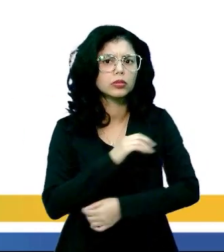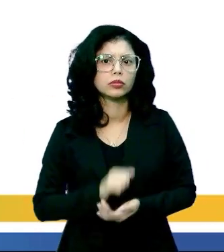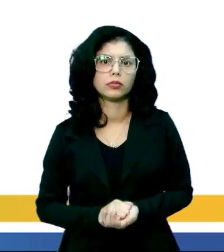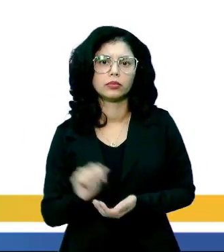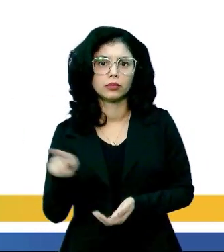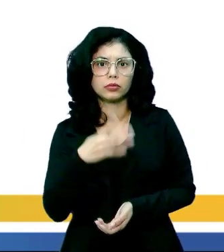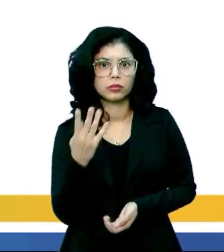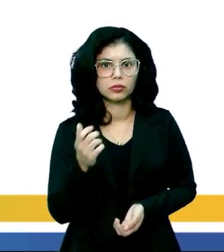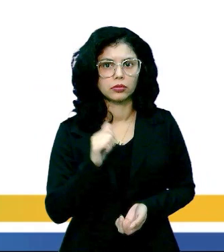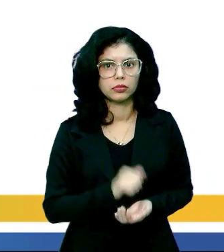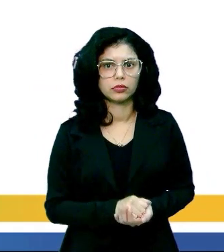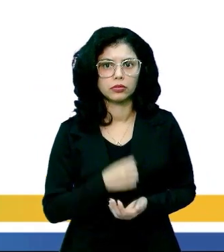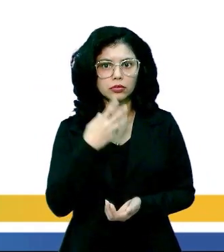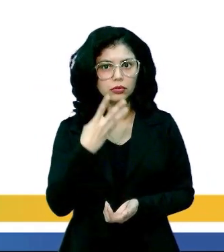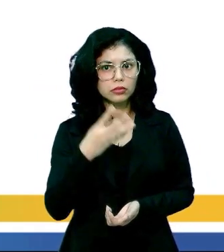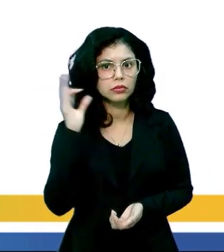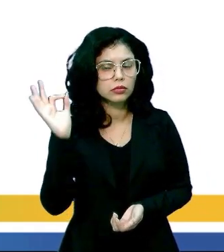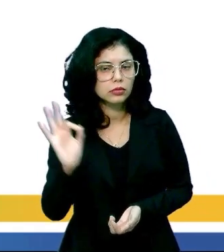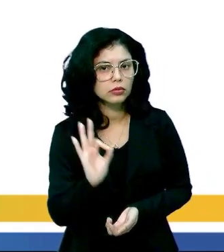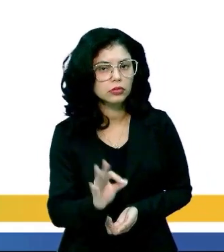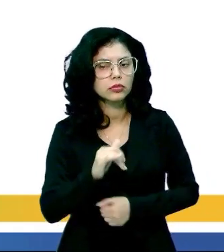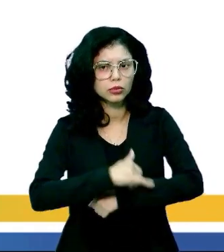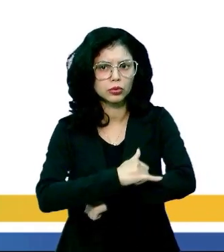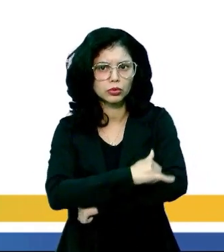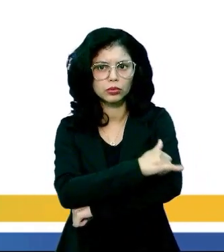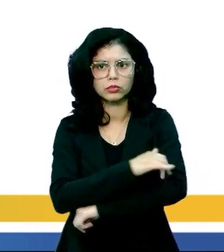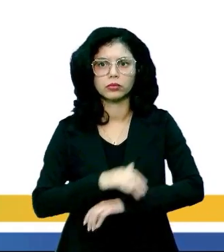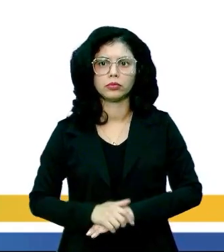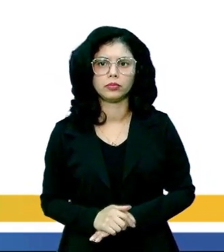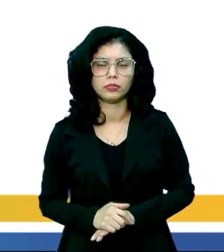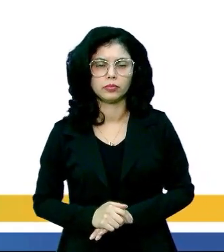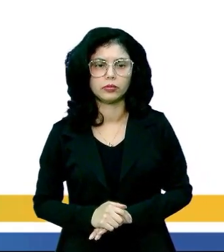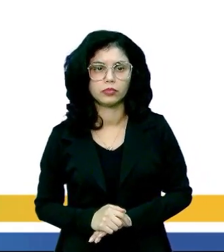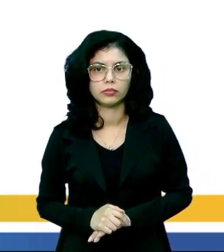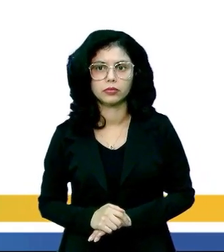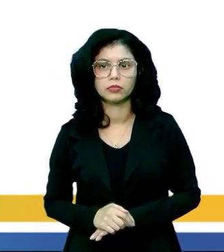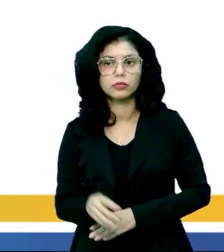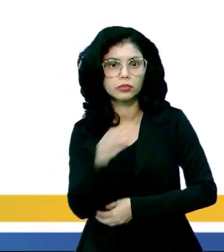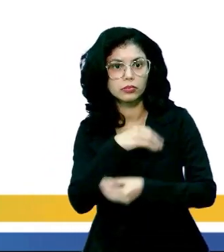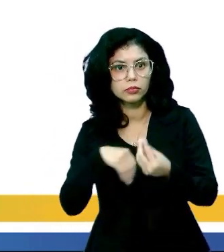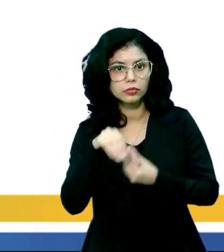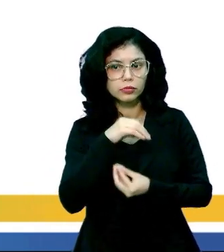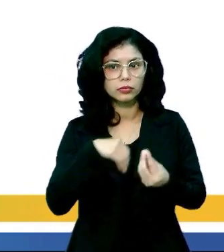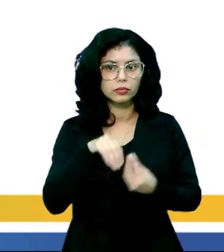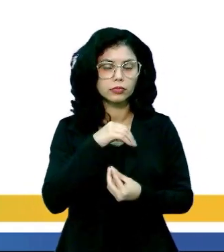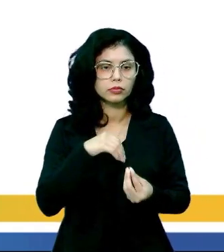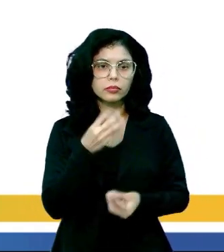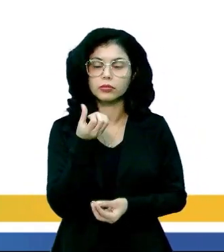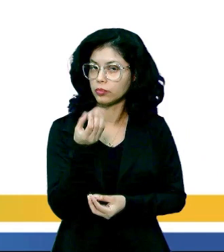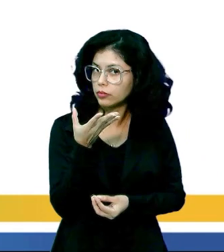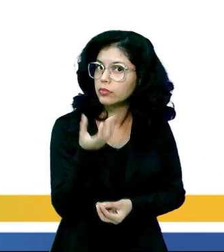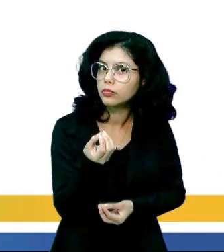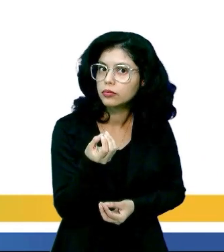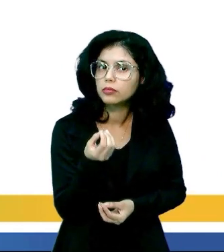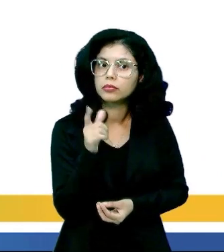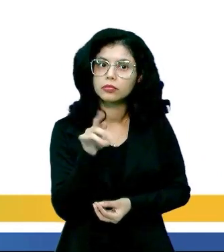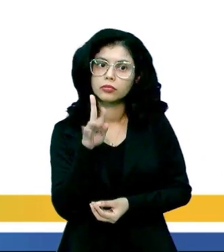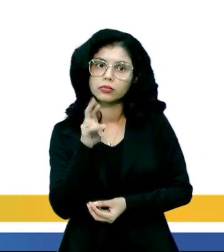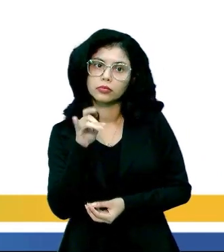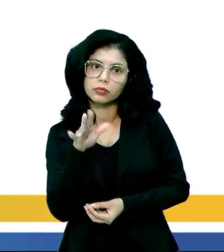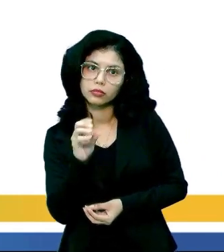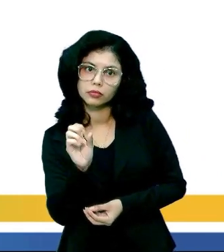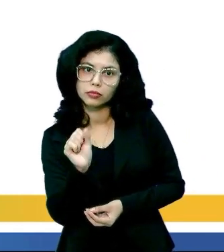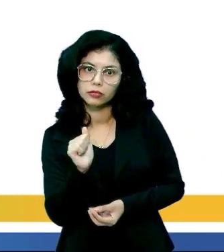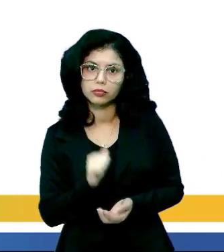e quantos litros de leite com 4% de gordura devem ser misturados para